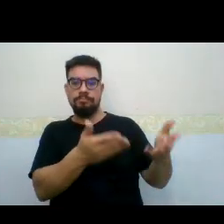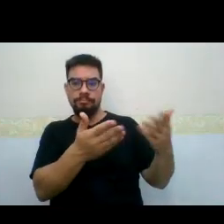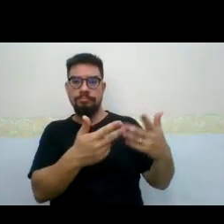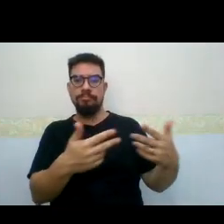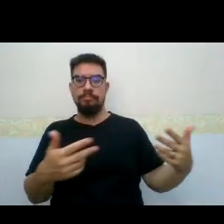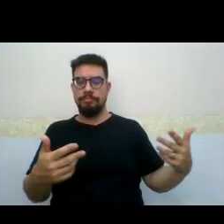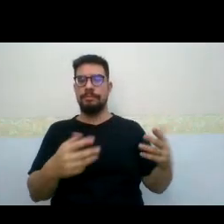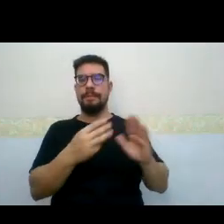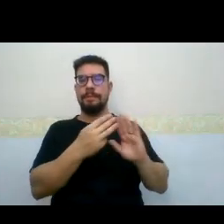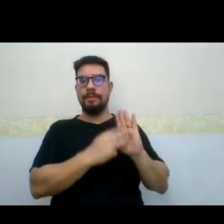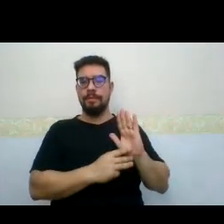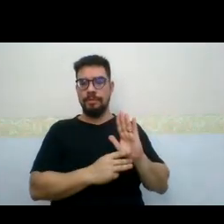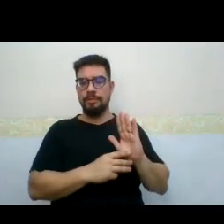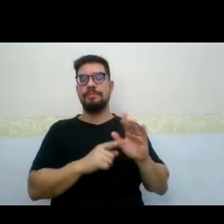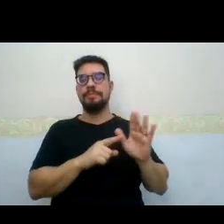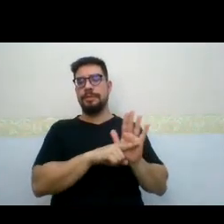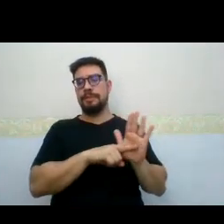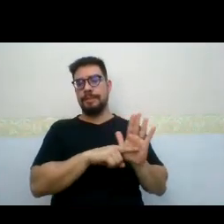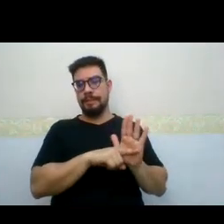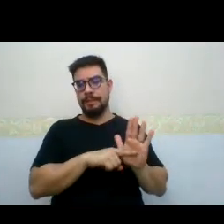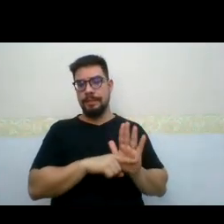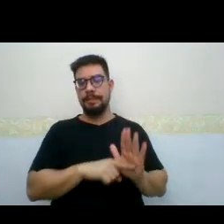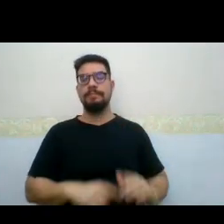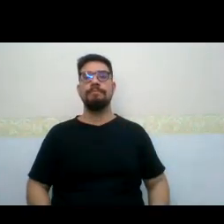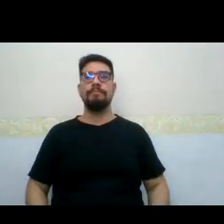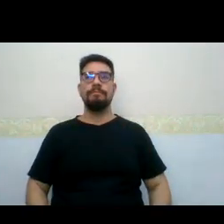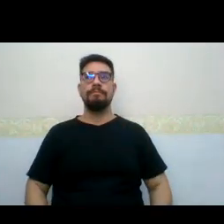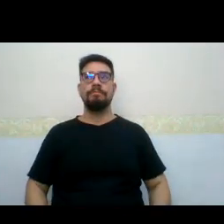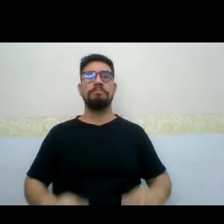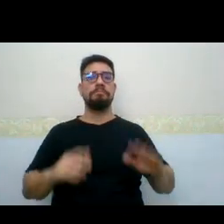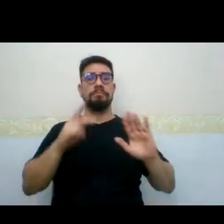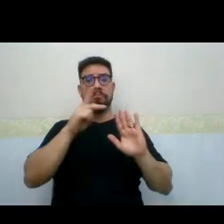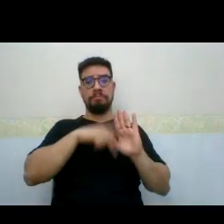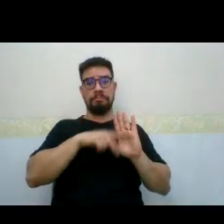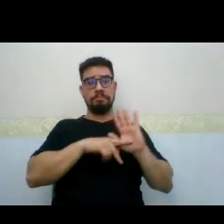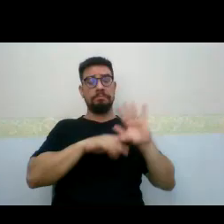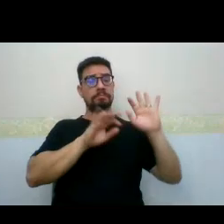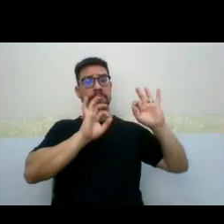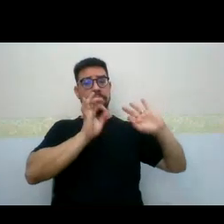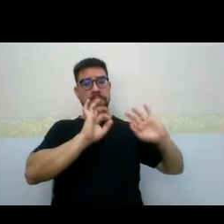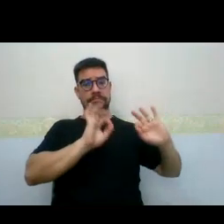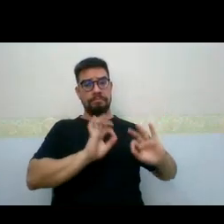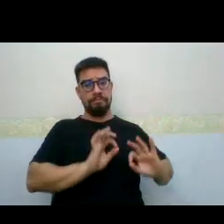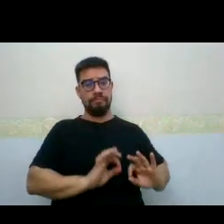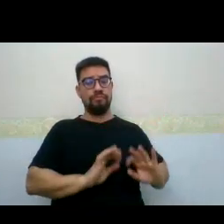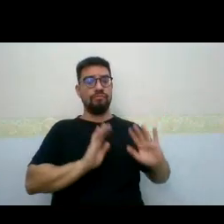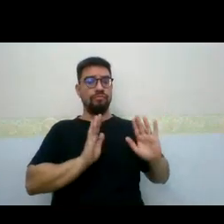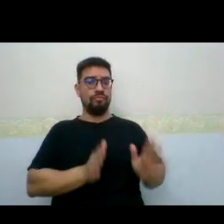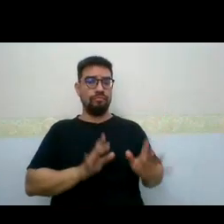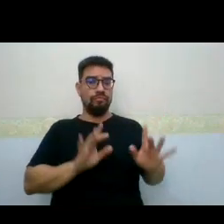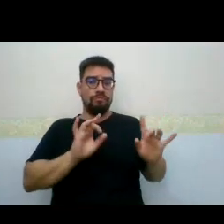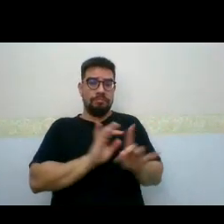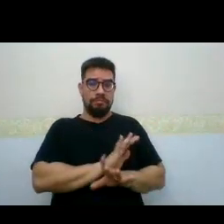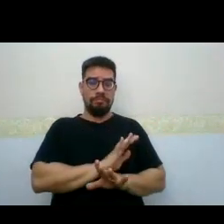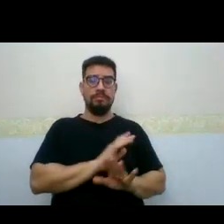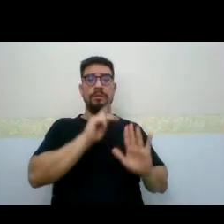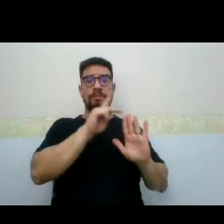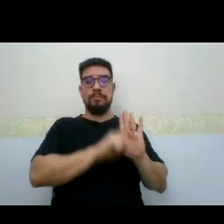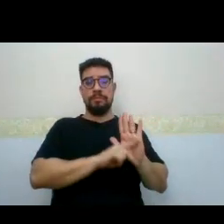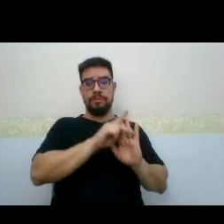de pesquisa, né? Mas você faz um planejamento. Eu planejo. Esse projeto ele tem um